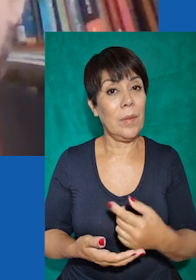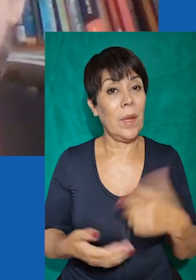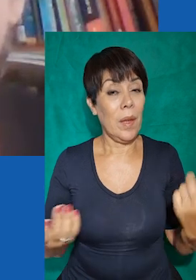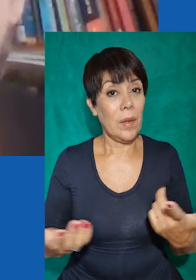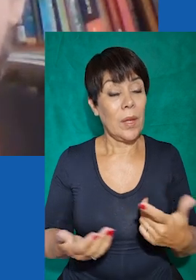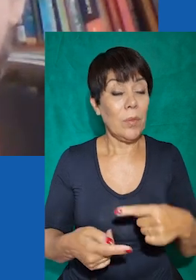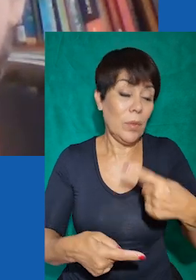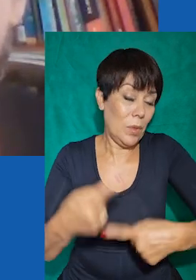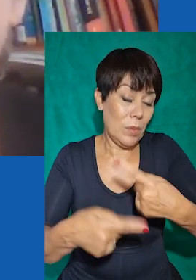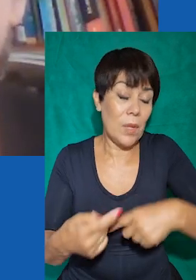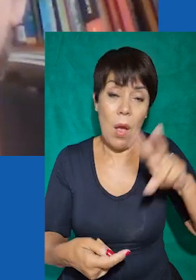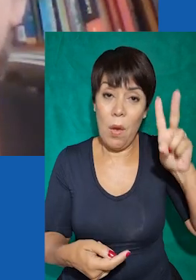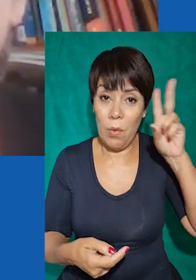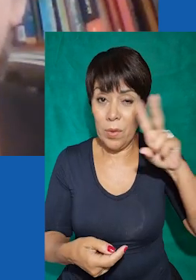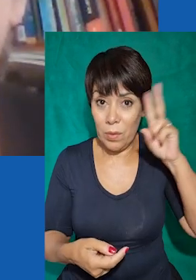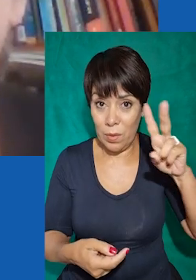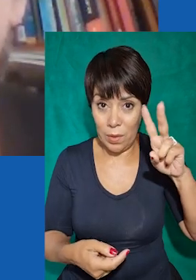fisicamente, seja pelos fatos, né?